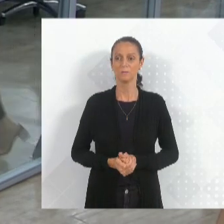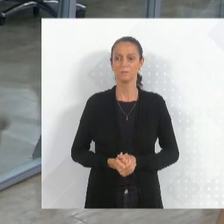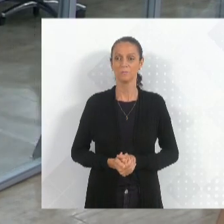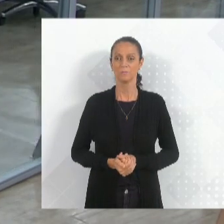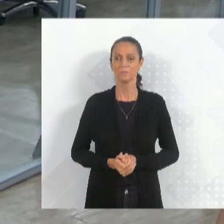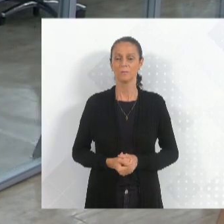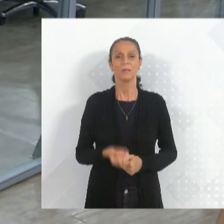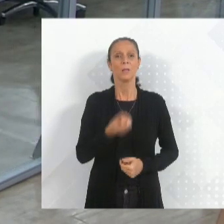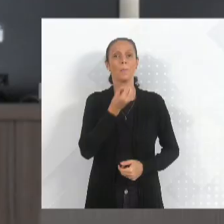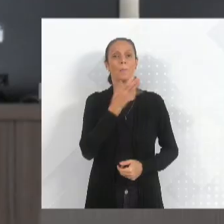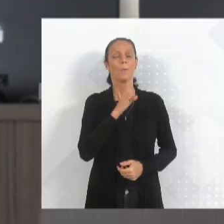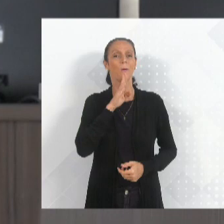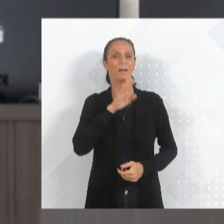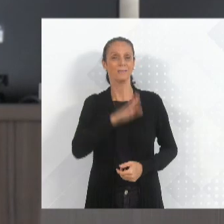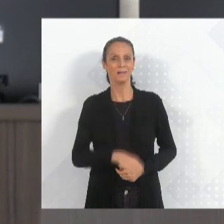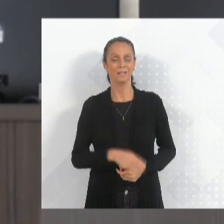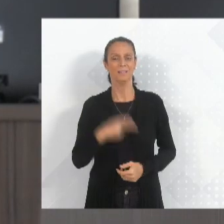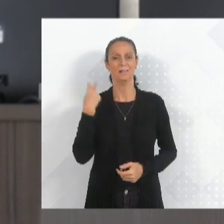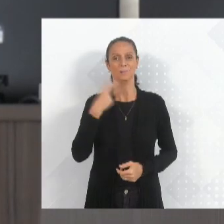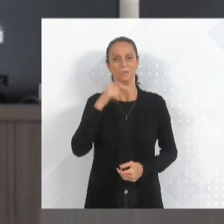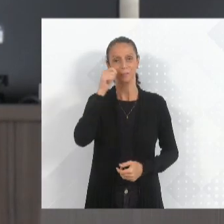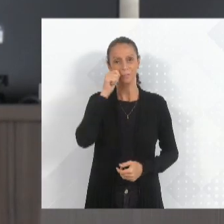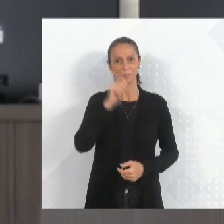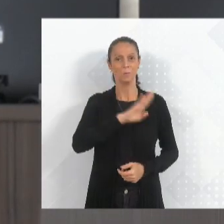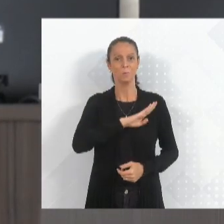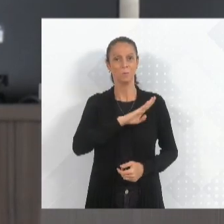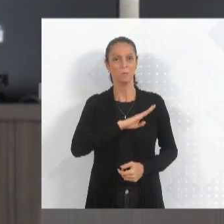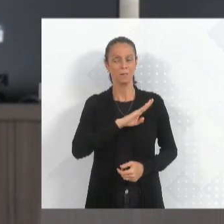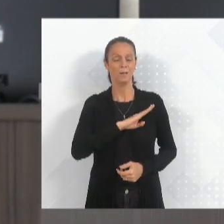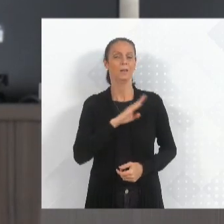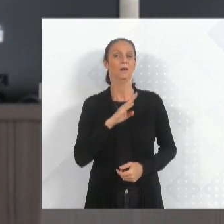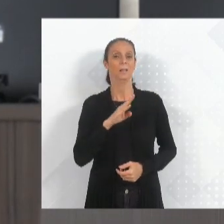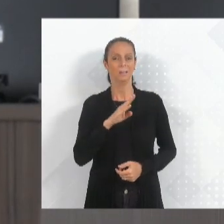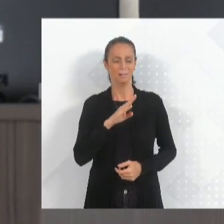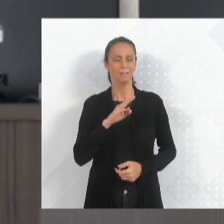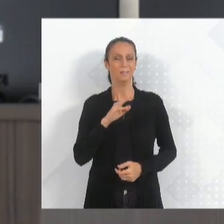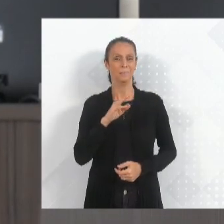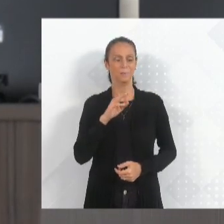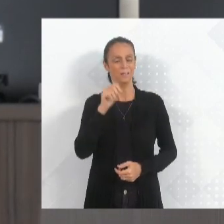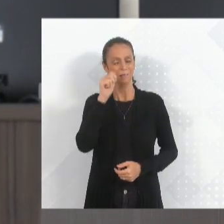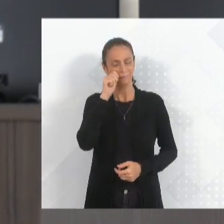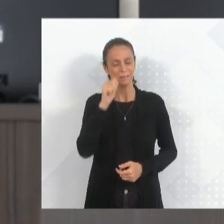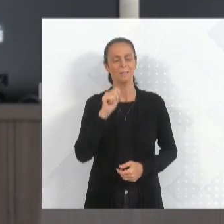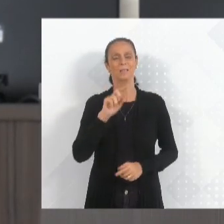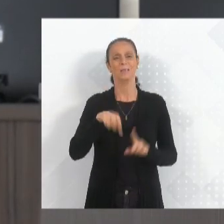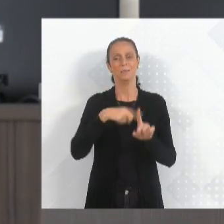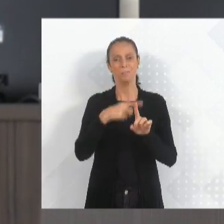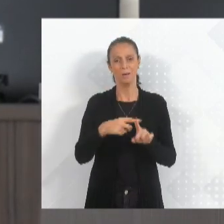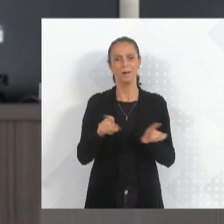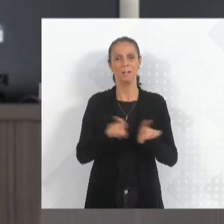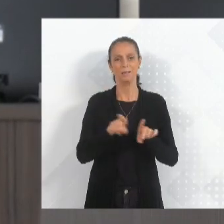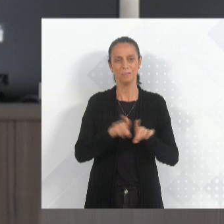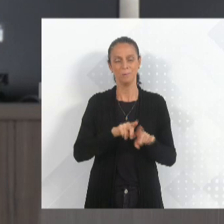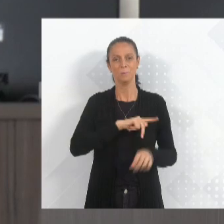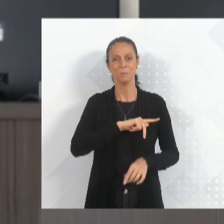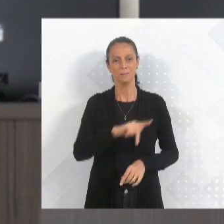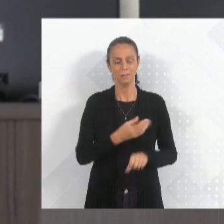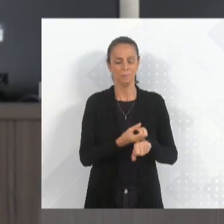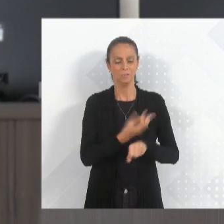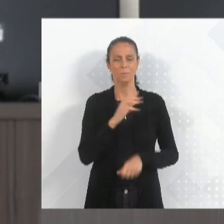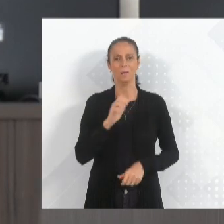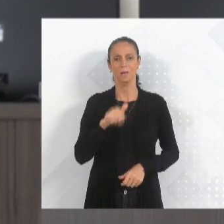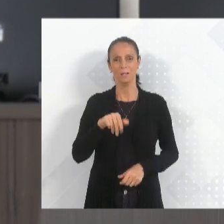Boa tarde, presidente Almir, colegas vereadores, nossos convidados, presidente André, representante também do 23º